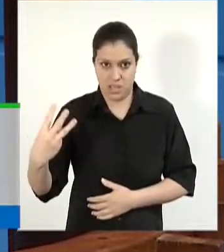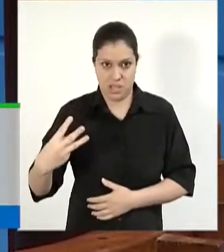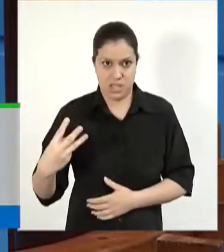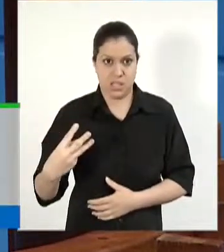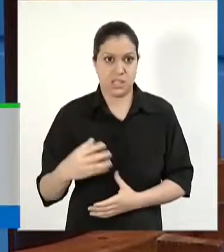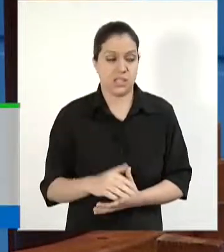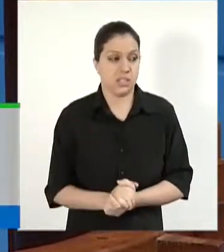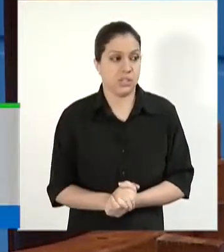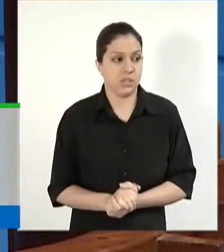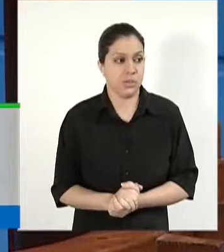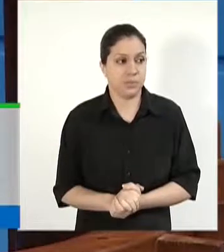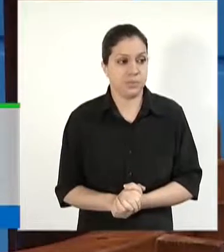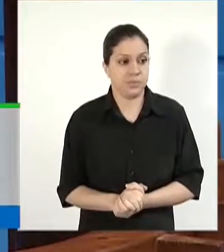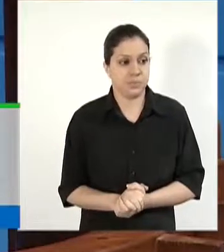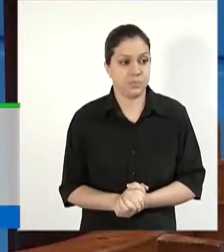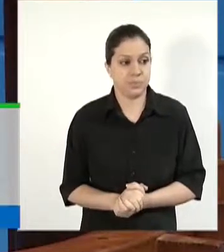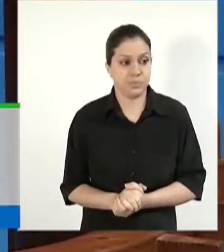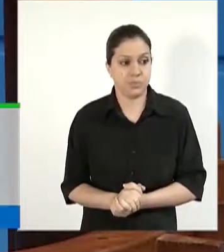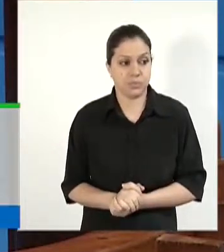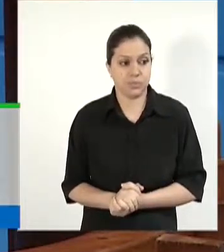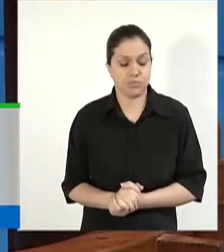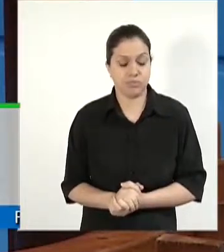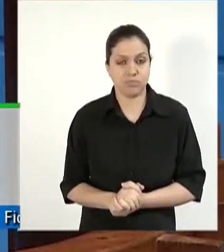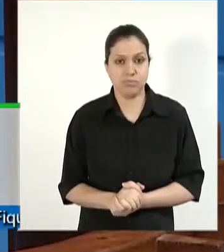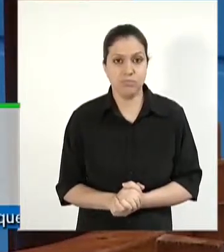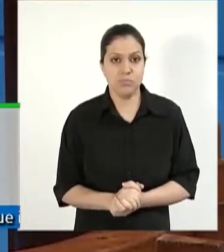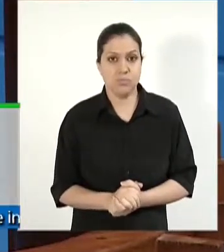793/9 de Rondônia, só um pequeno trechinho,